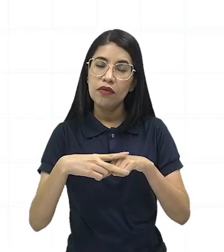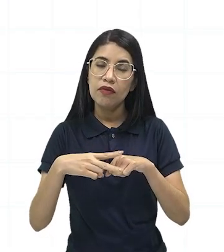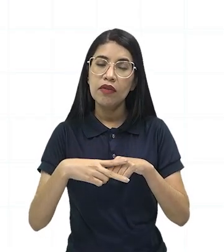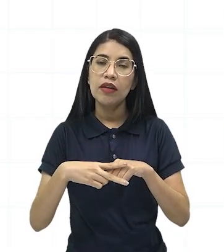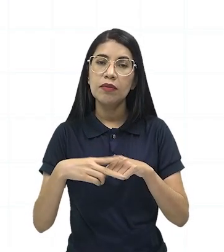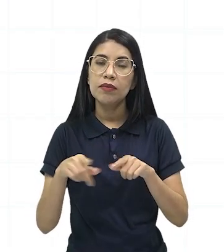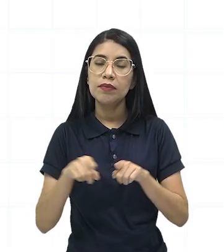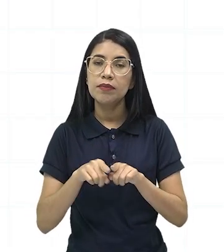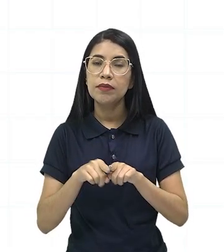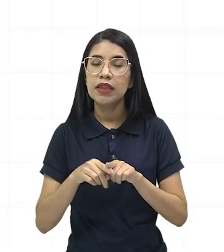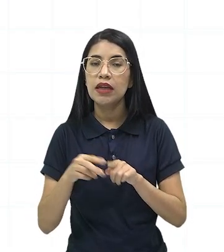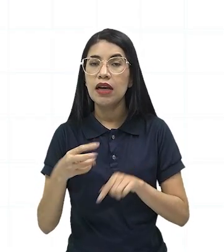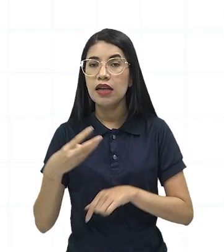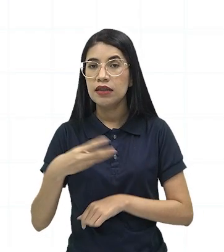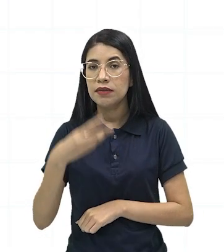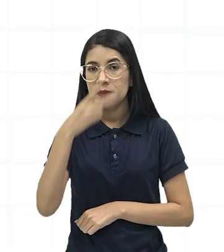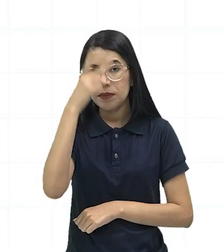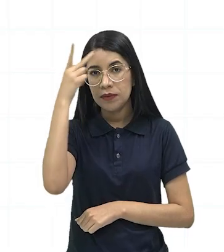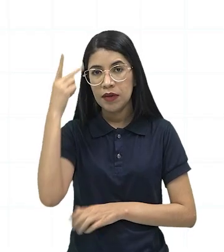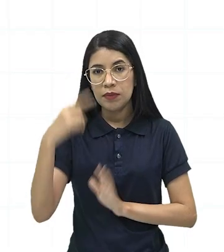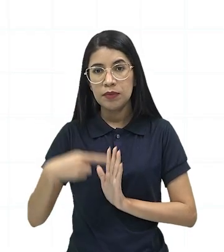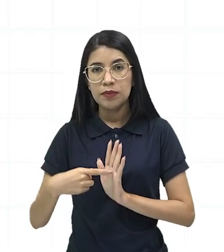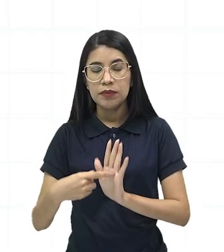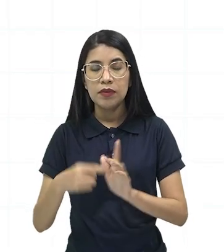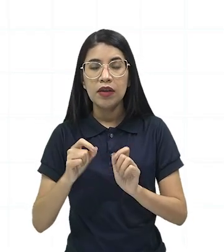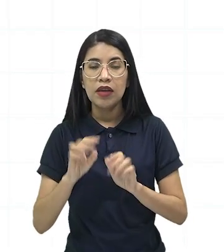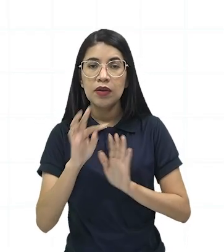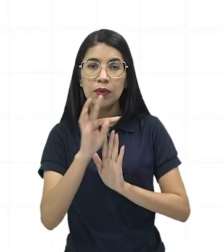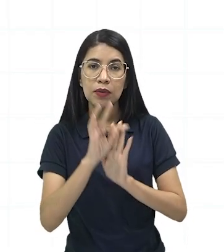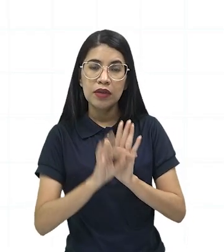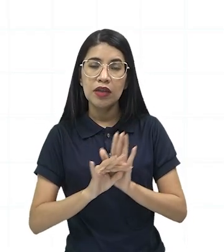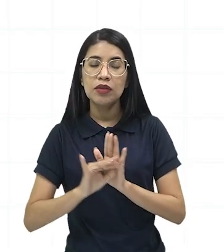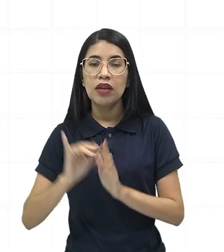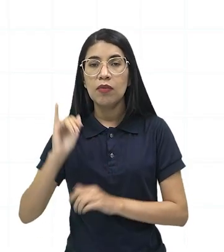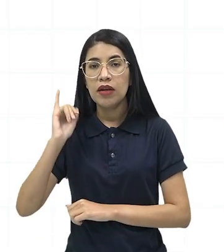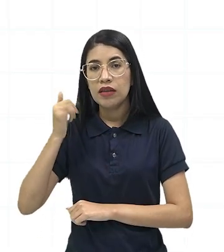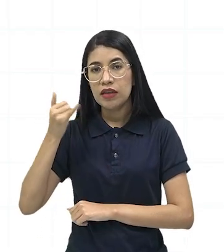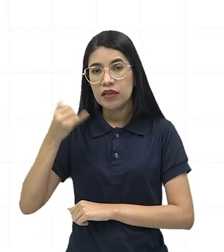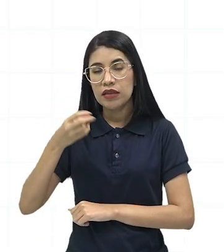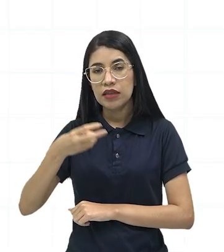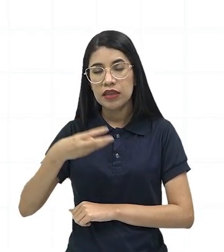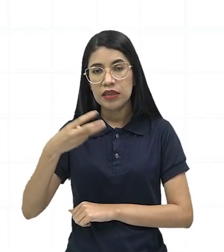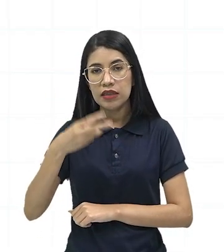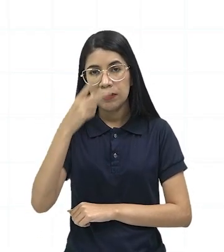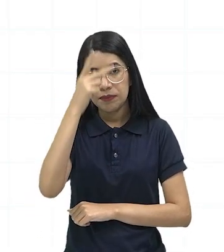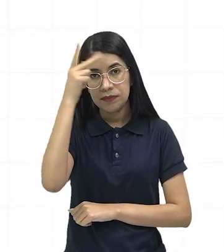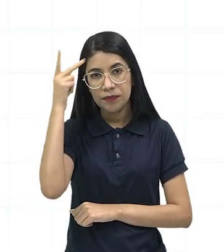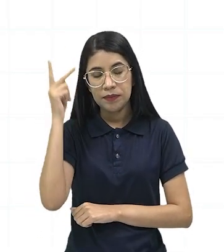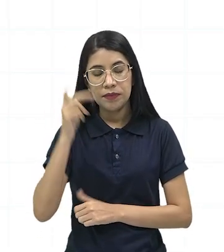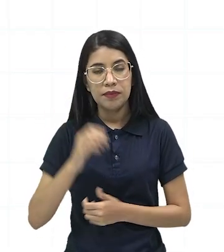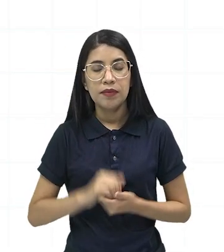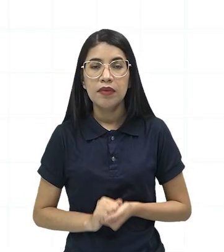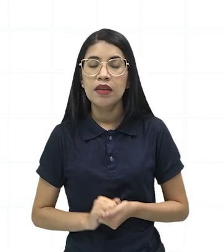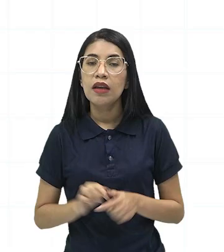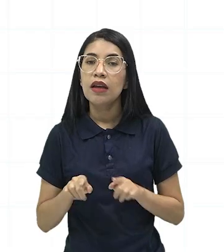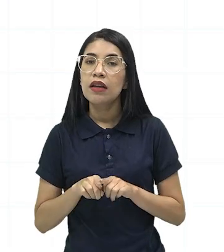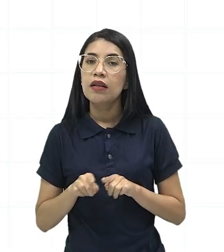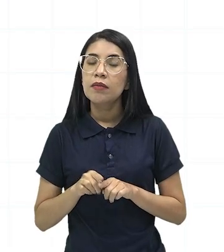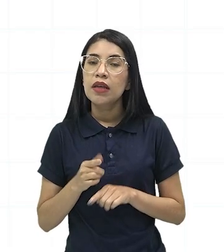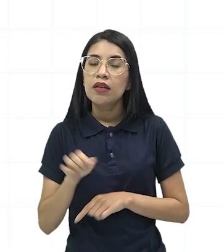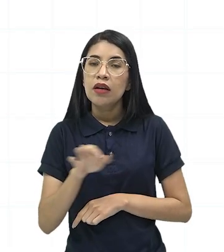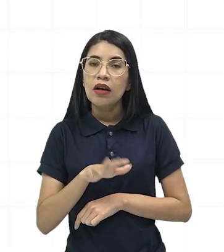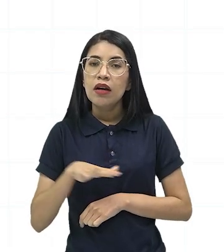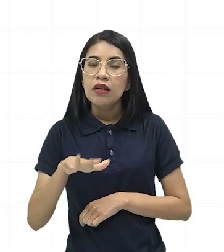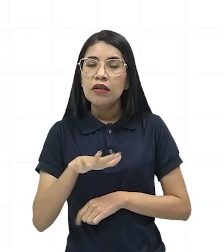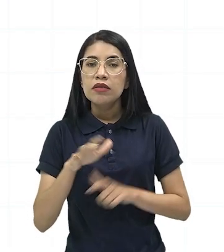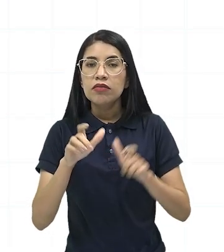terceira pessoa, justamente para indicar que o texto está sendo narrado em terceira pessoa. Nós vamos ter também o